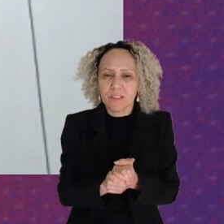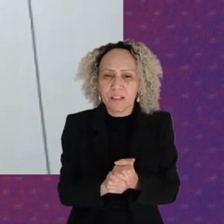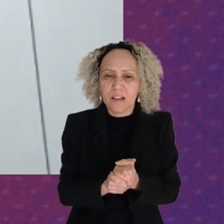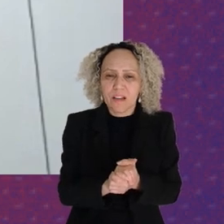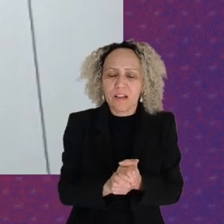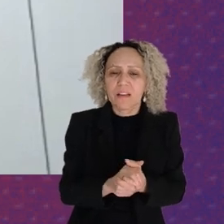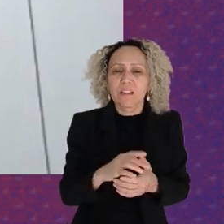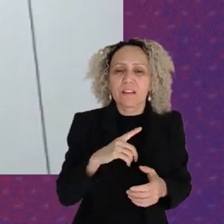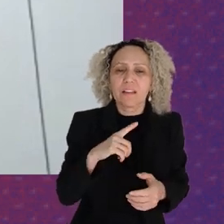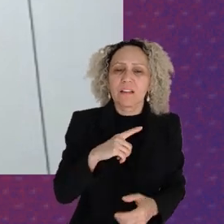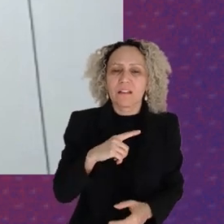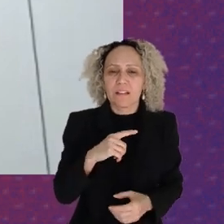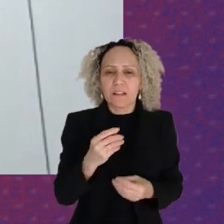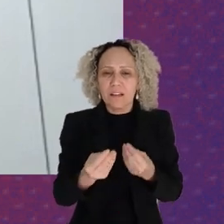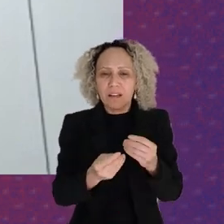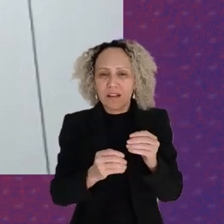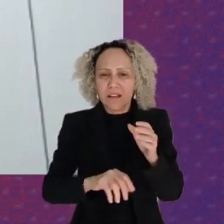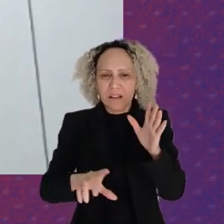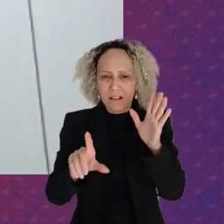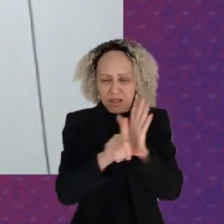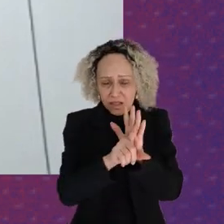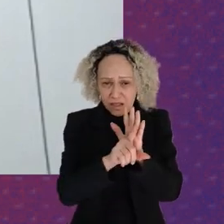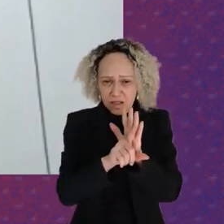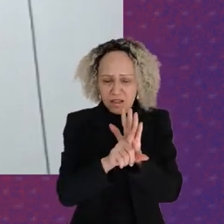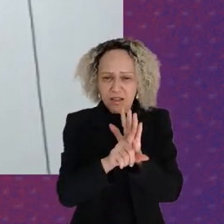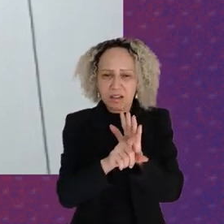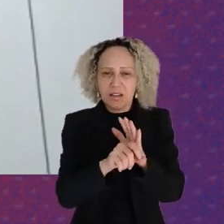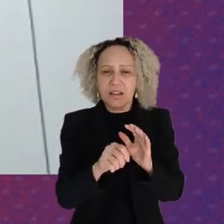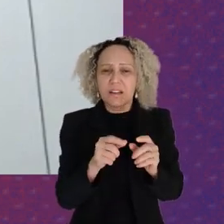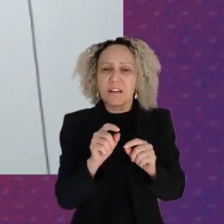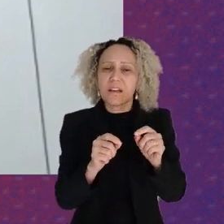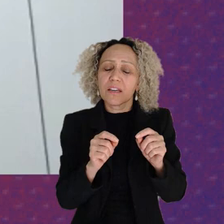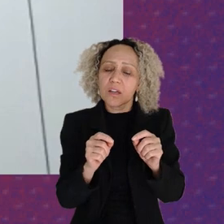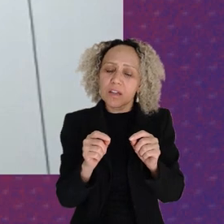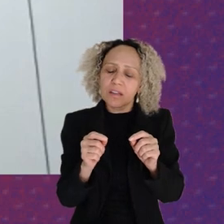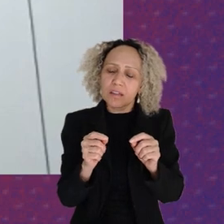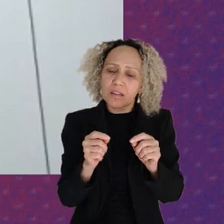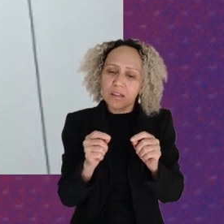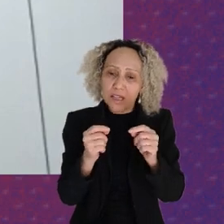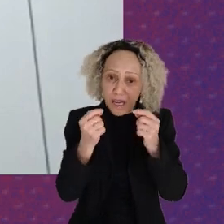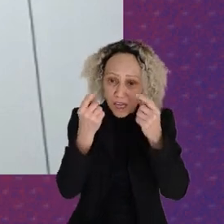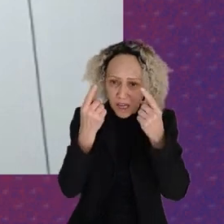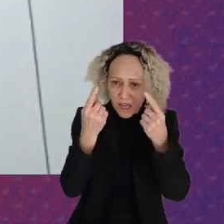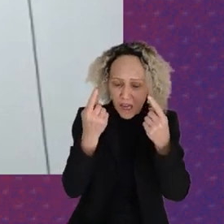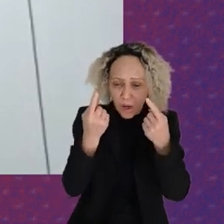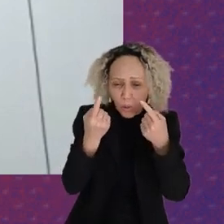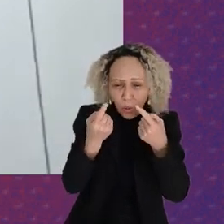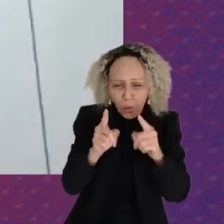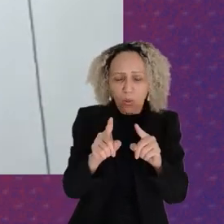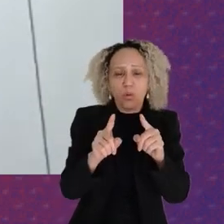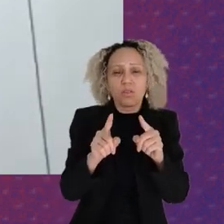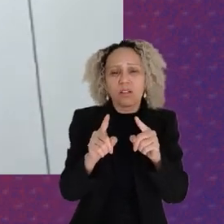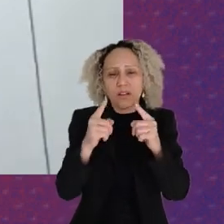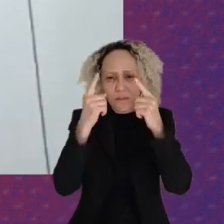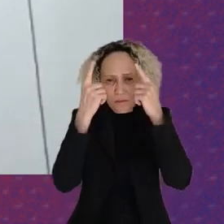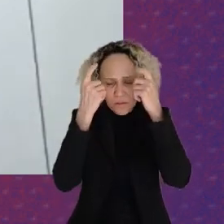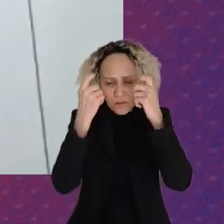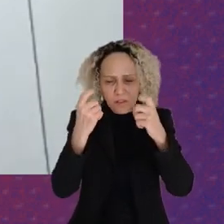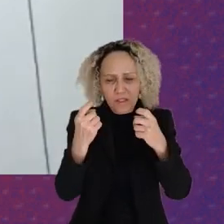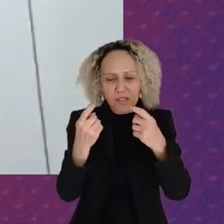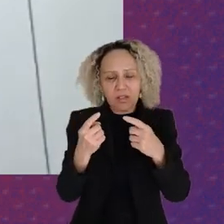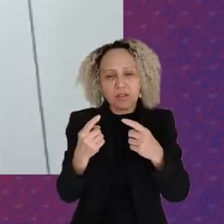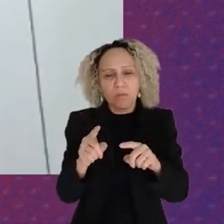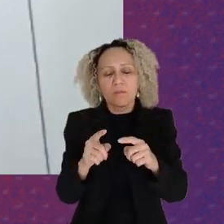Lei de Enfrentamento à Violência Política contra as Mulheres. Importante dizer que a lei não trata da palavra gênero, porque